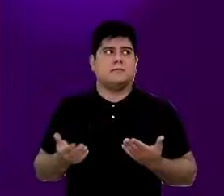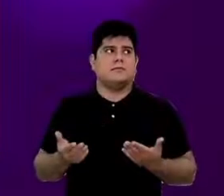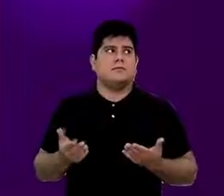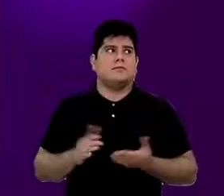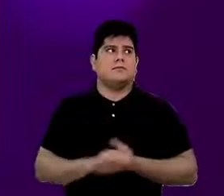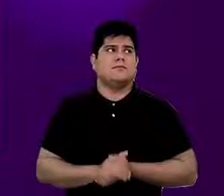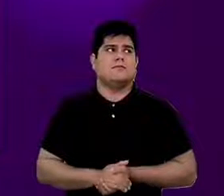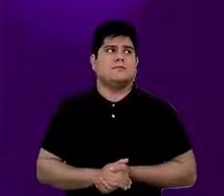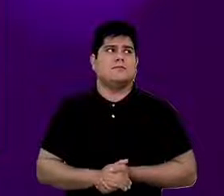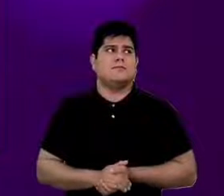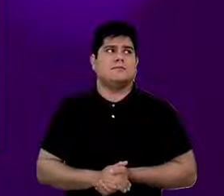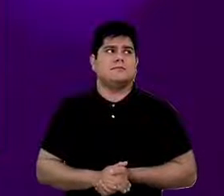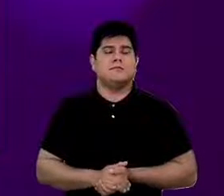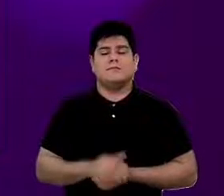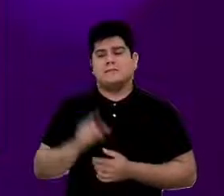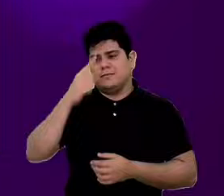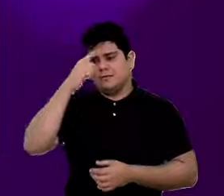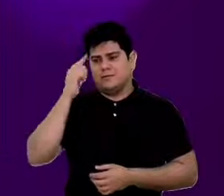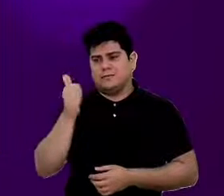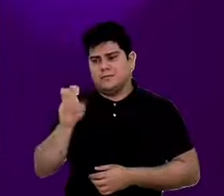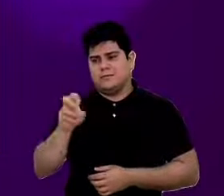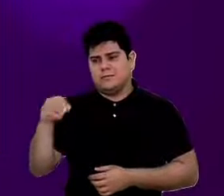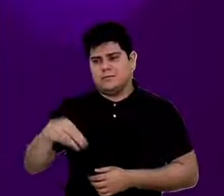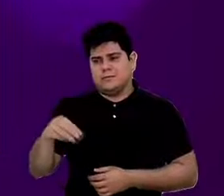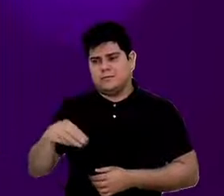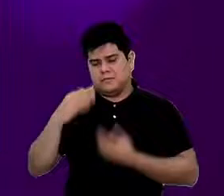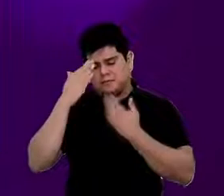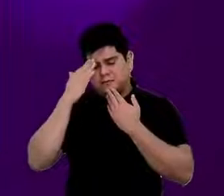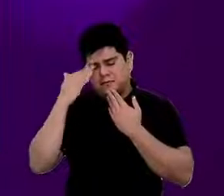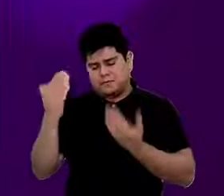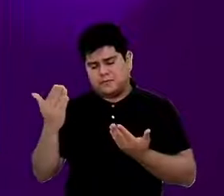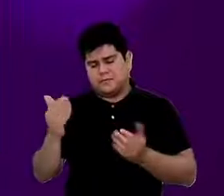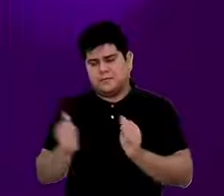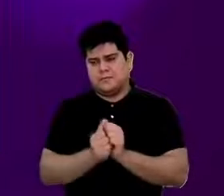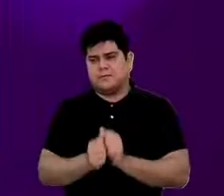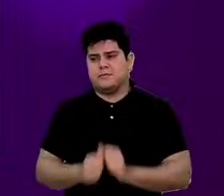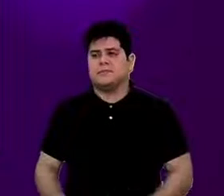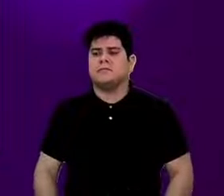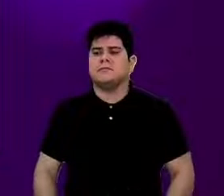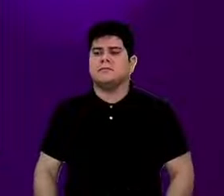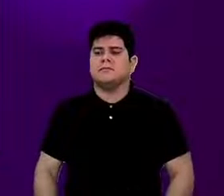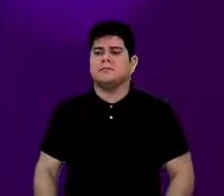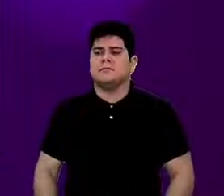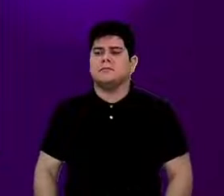nos falar nesses próximos 15 minutos. Diandro, muito obrigado por estar conosco.